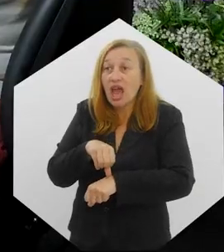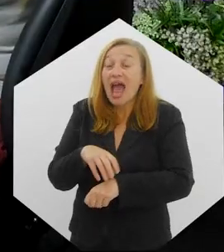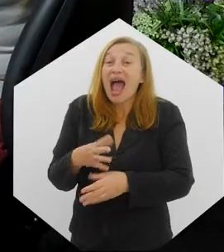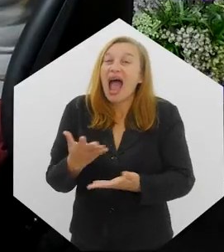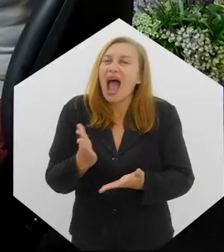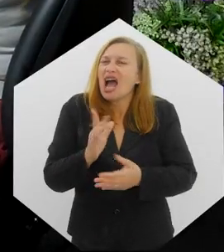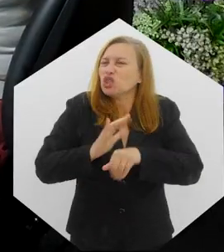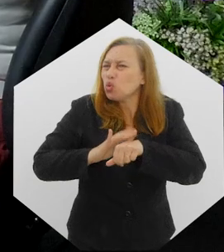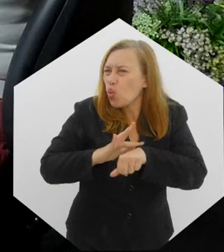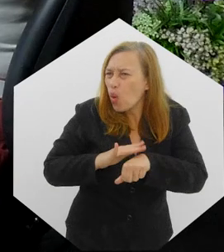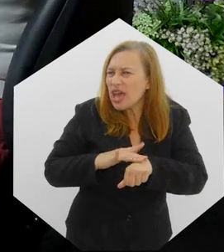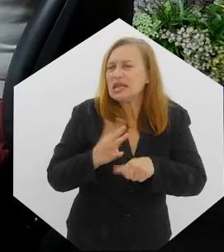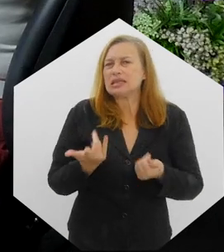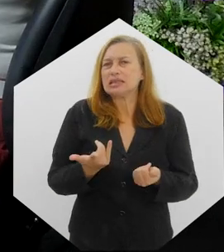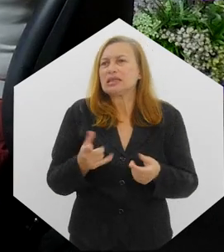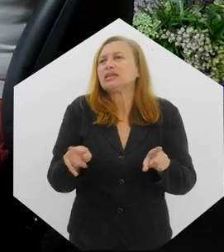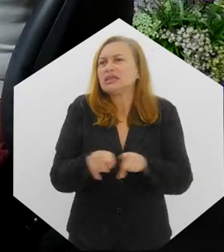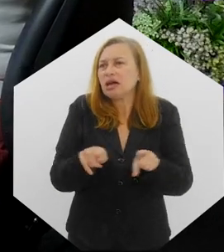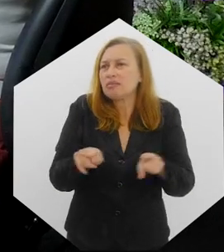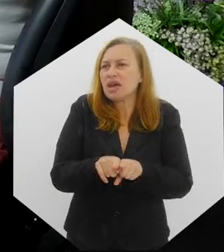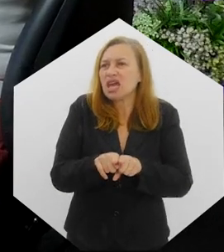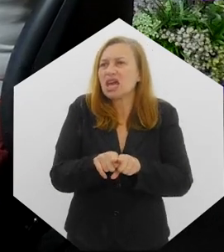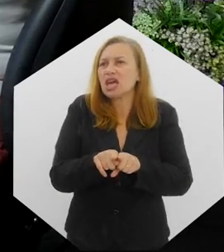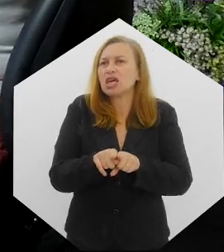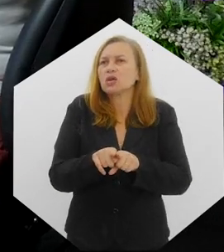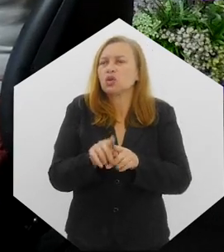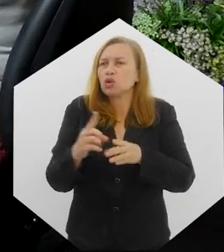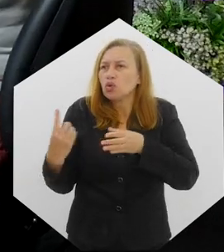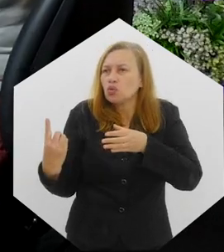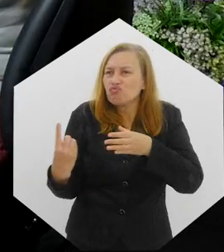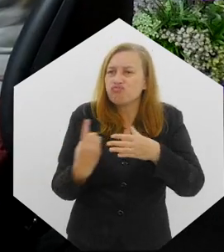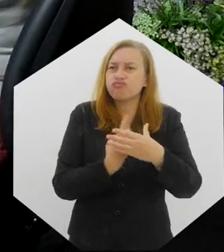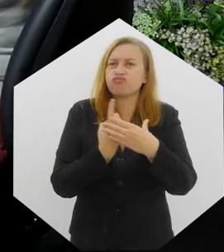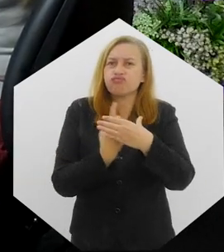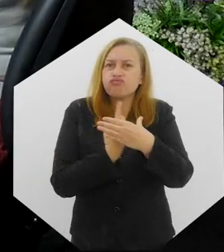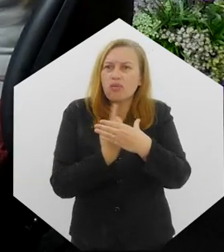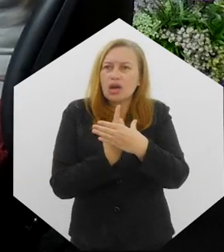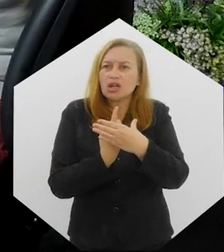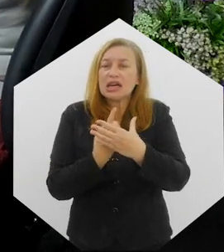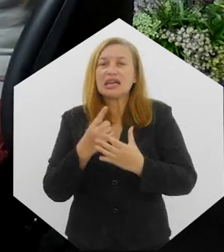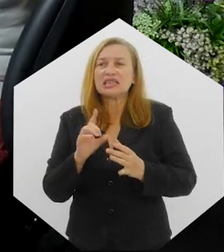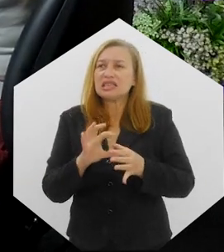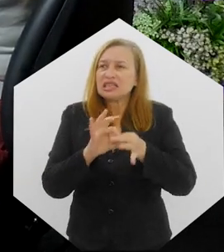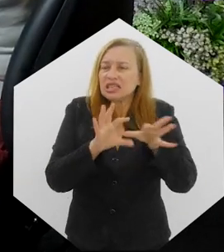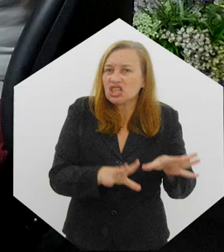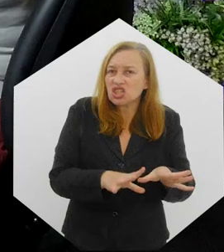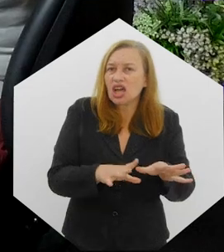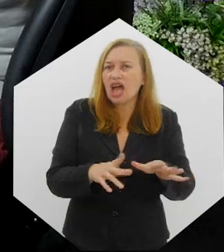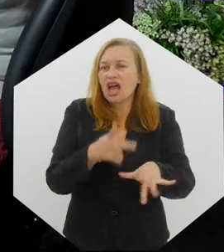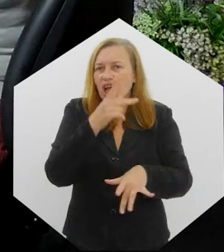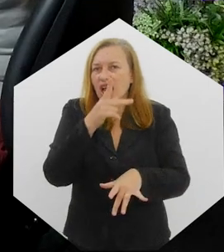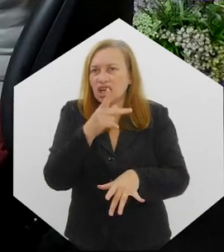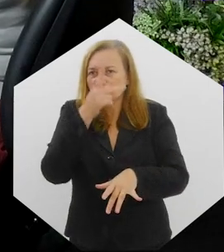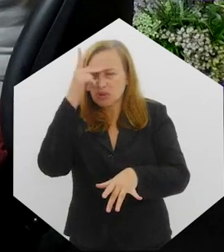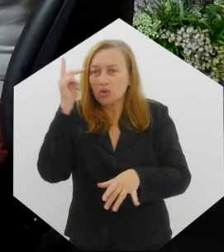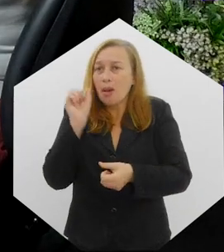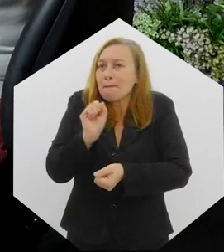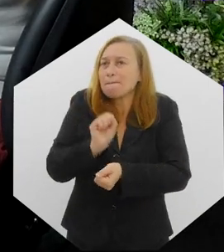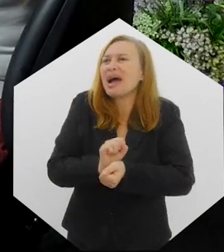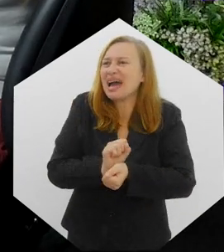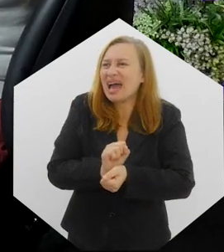A doença em si e também o isolamento, né? Que também foi uma maneira aí de deixar as pessoas se movimentando